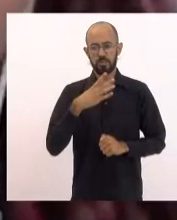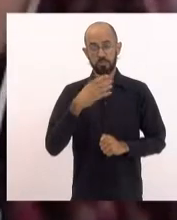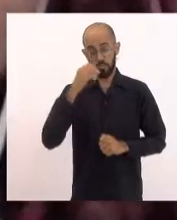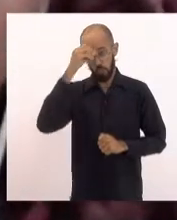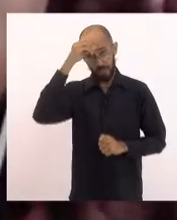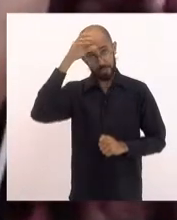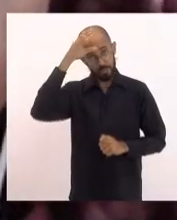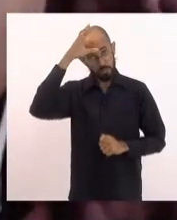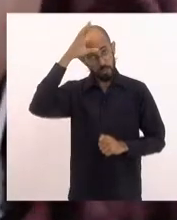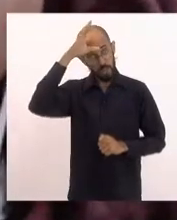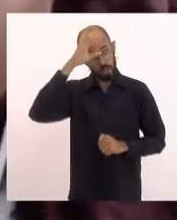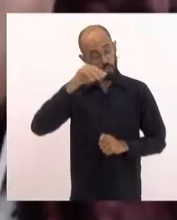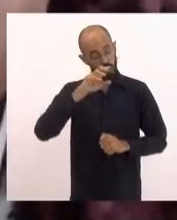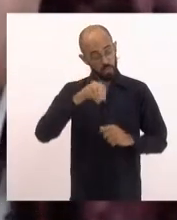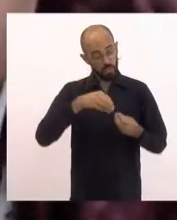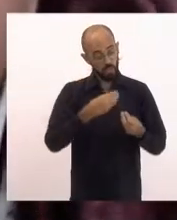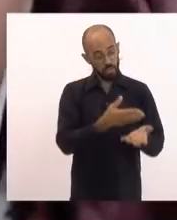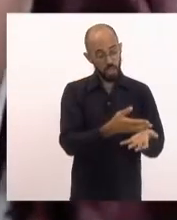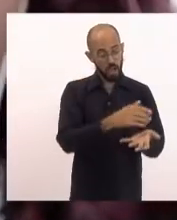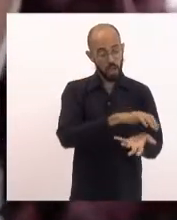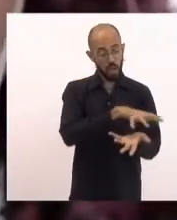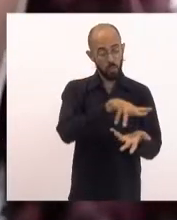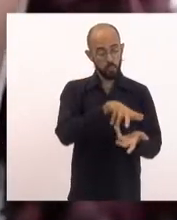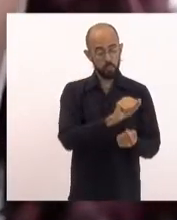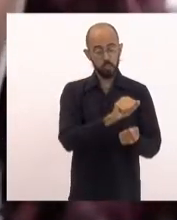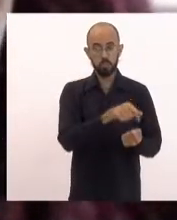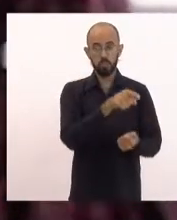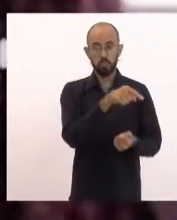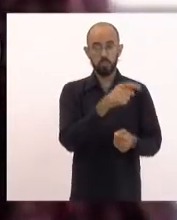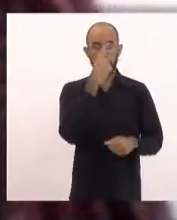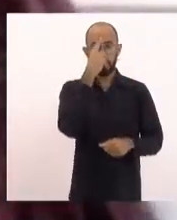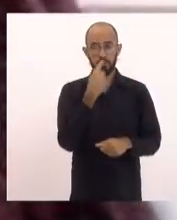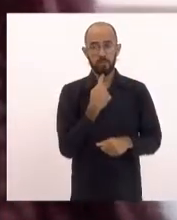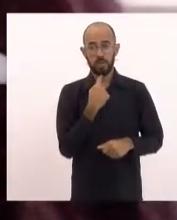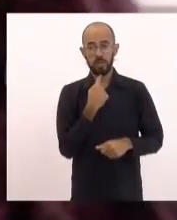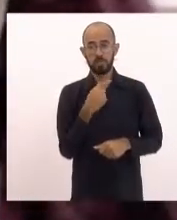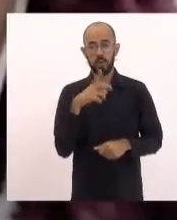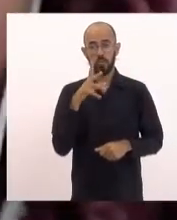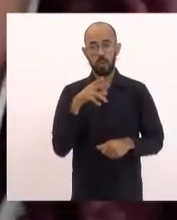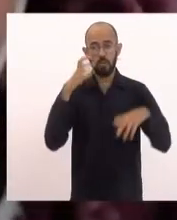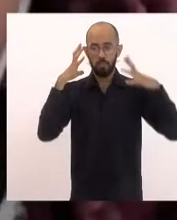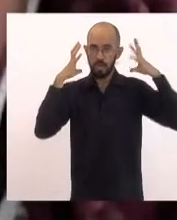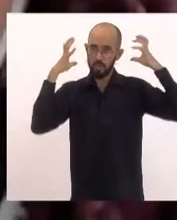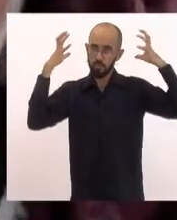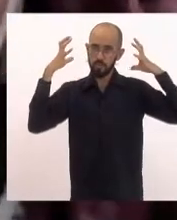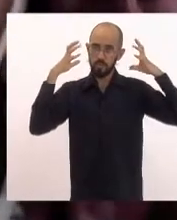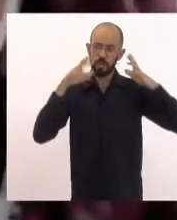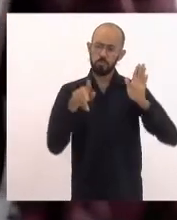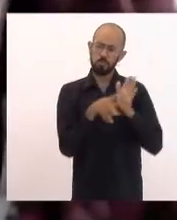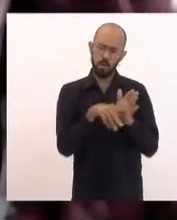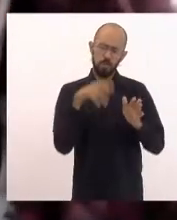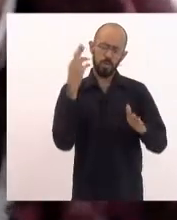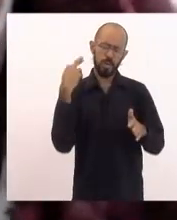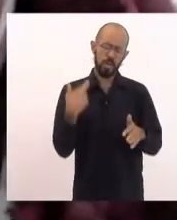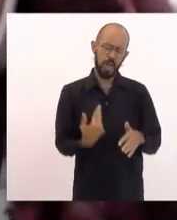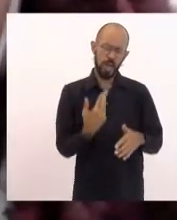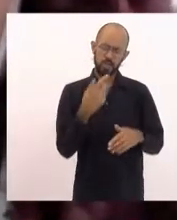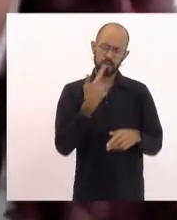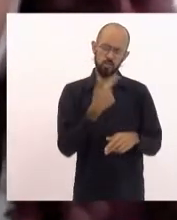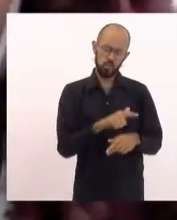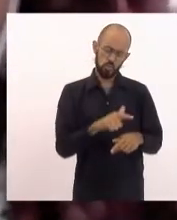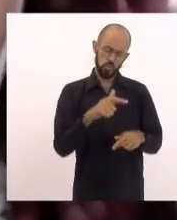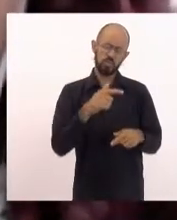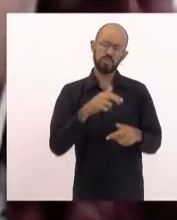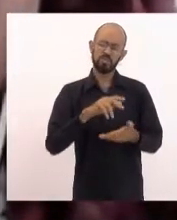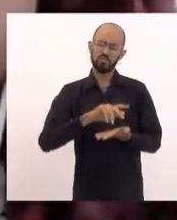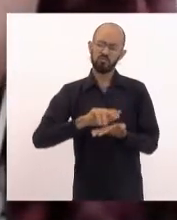o mundo uma figura como Marielle Franco, como a própria Renata, como tantos outros e outras que a gente conhece